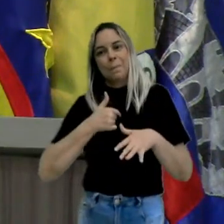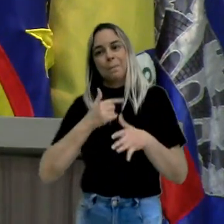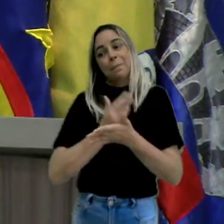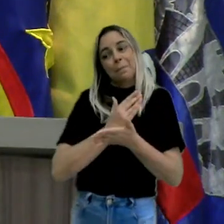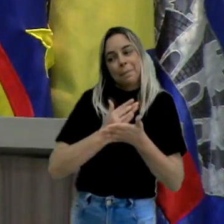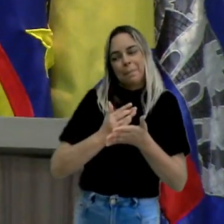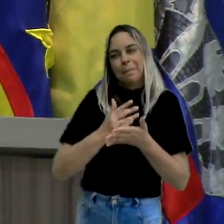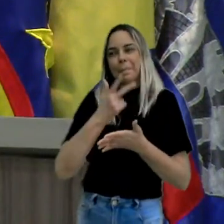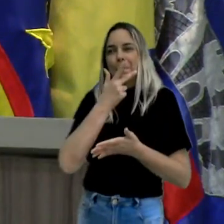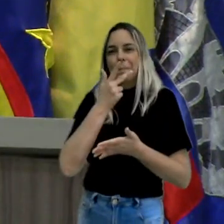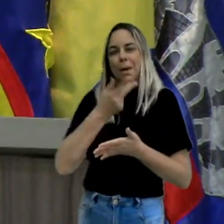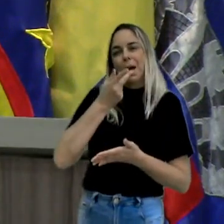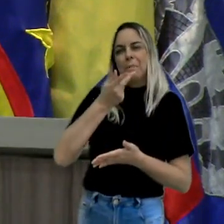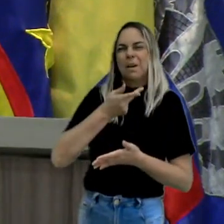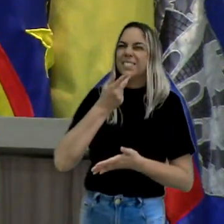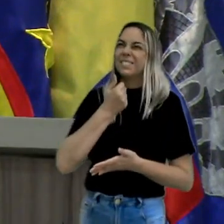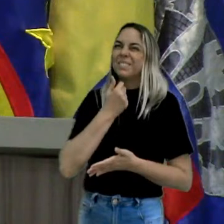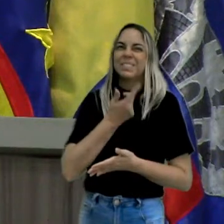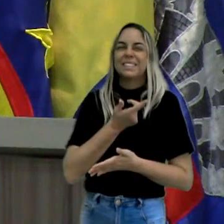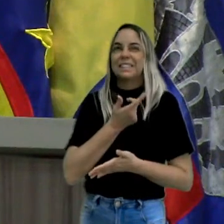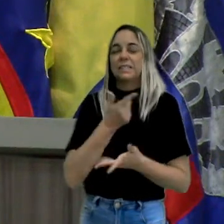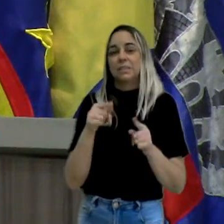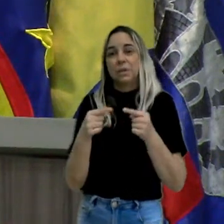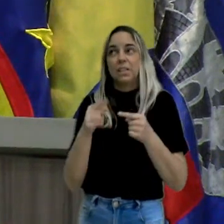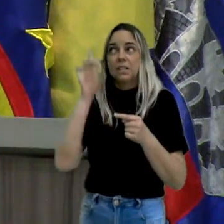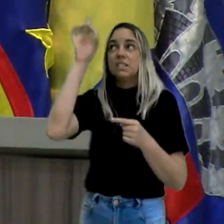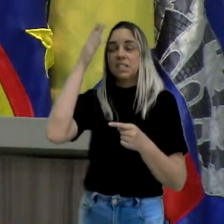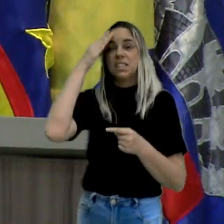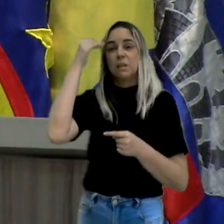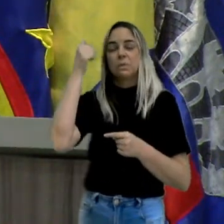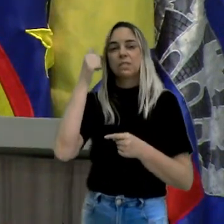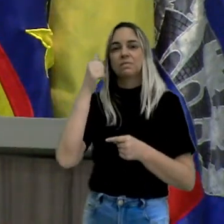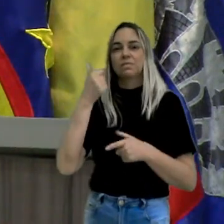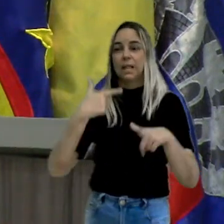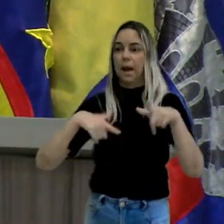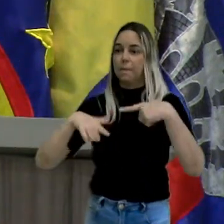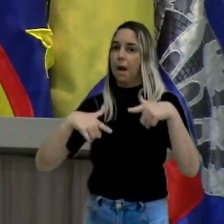momento, mas Deus sabe o quanto se trabalha, o quanto se faz, o